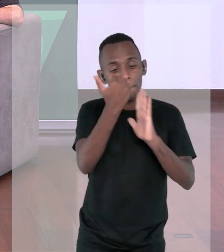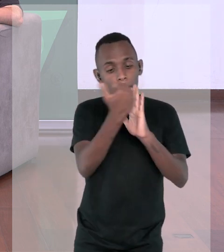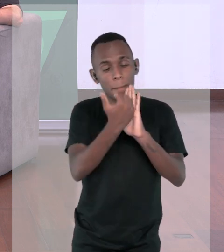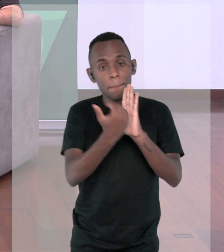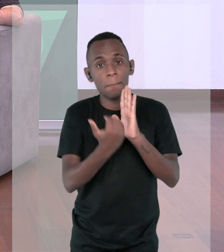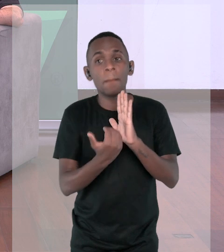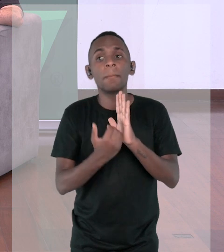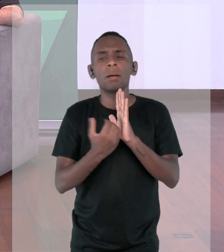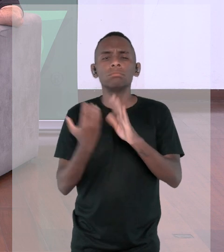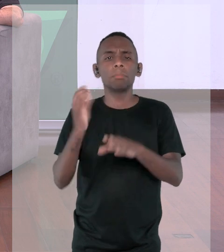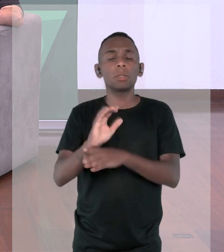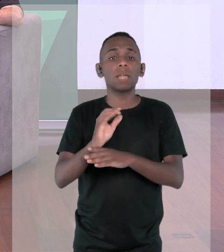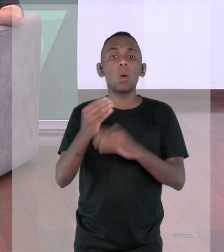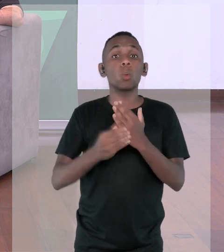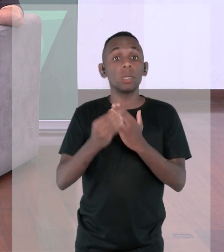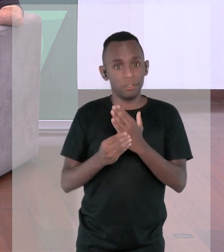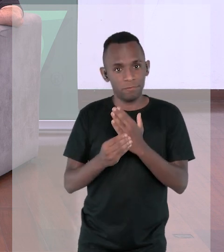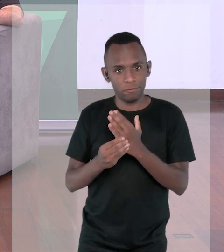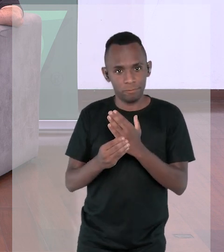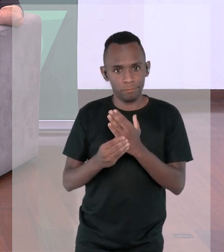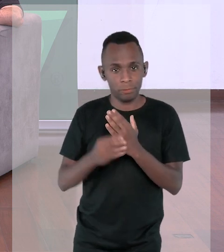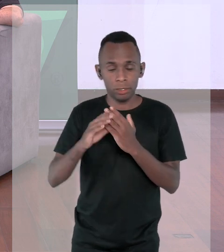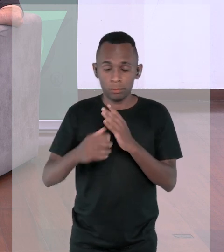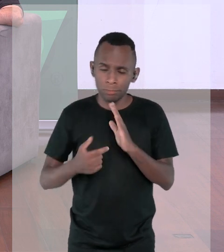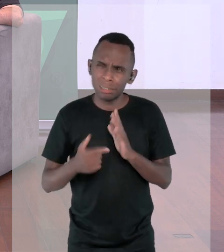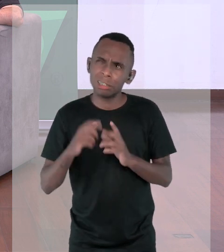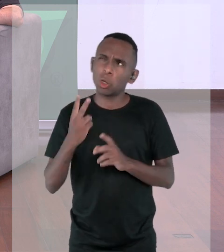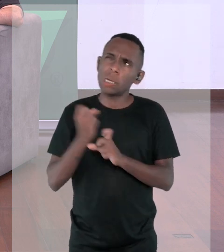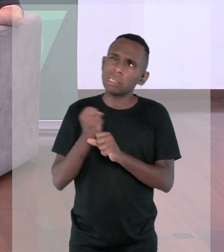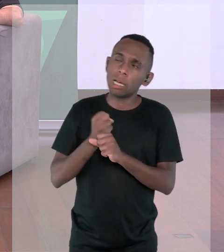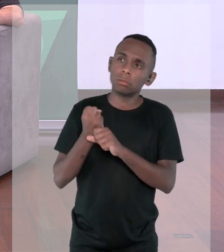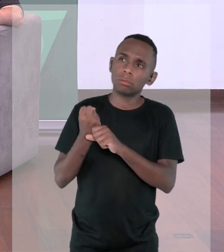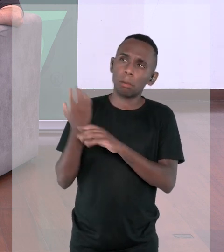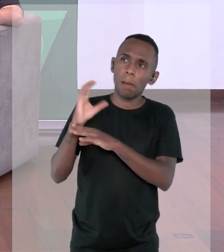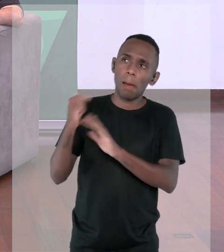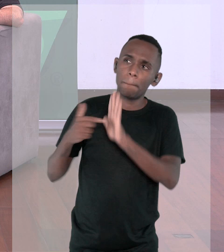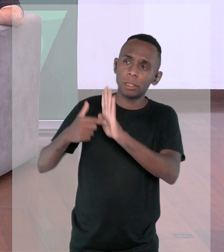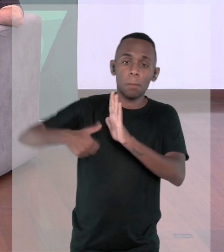lançar um livro? Lançamos o primeiro livro, Tudo Comunica. Isso tem 2 anos.